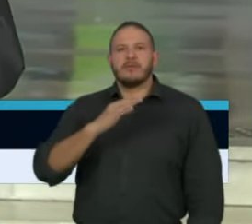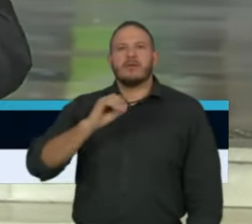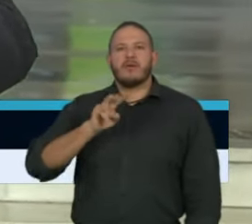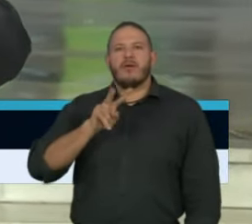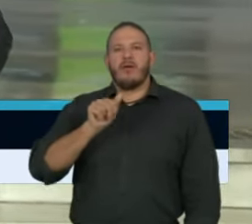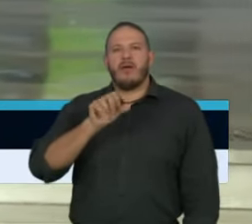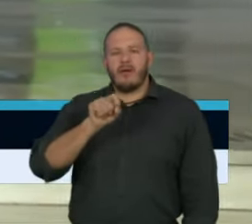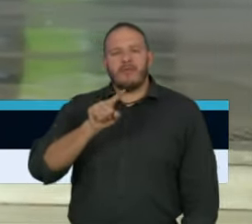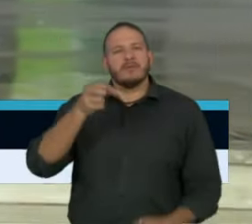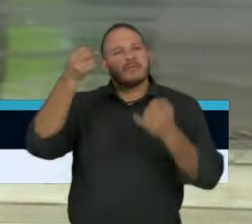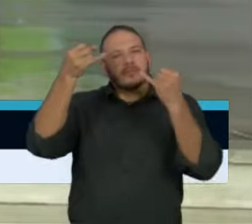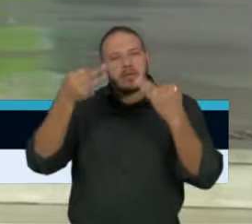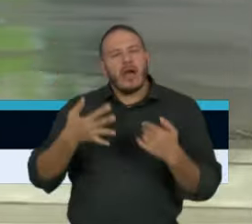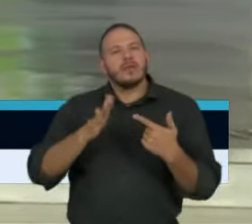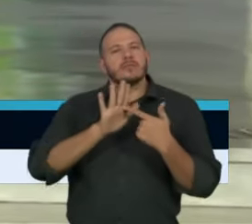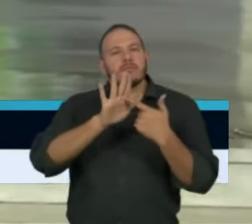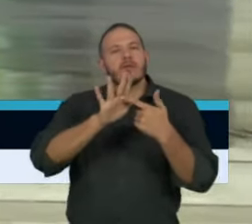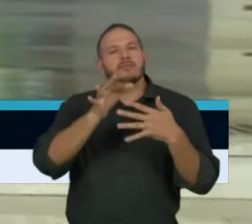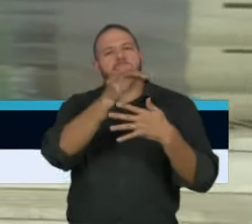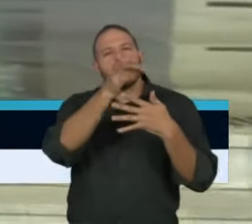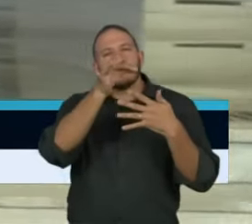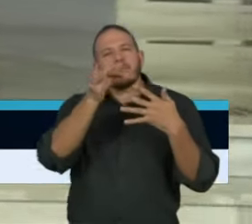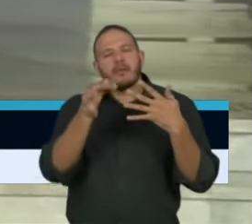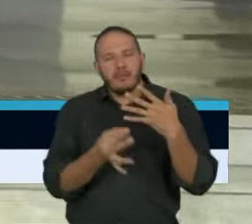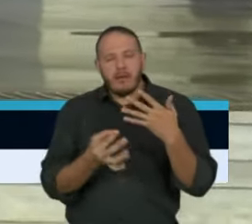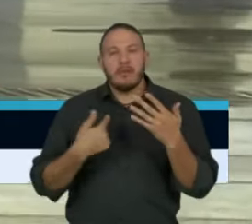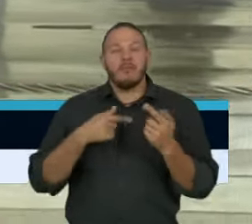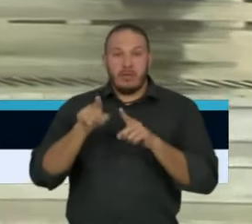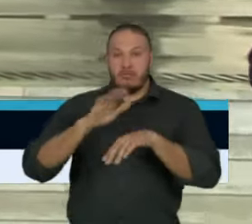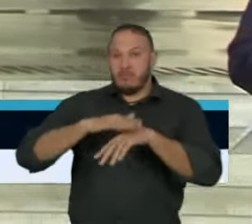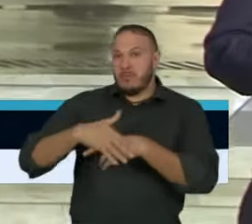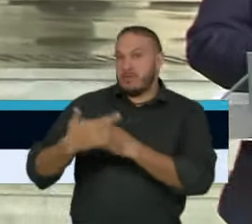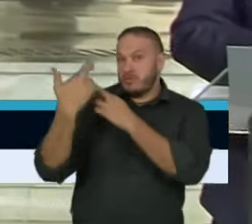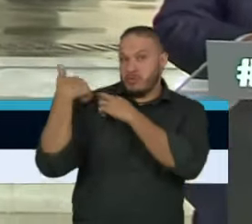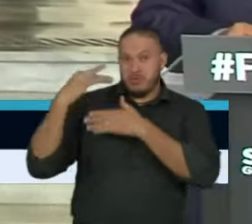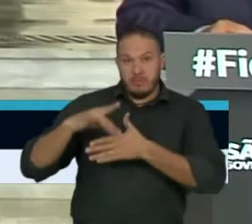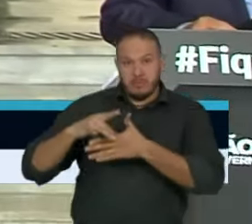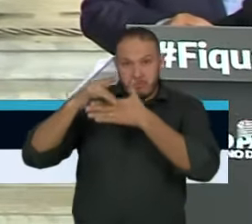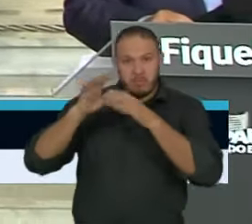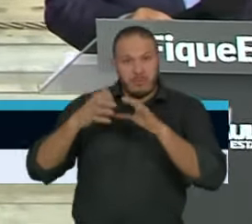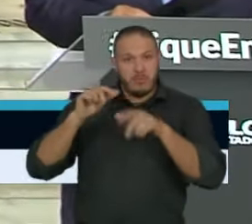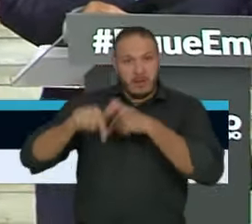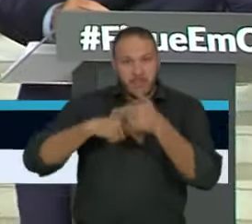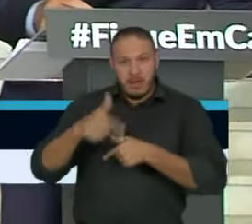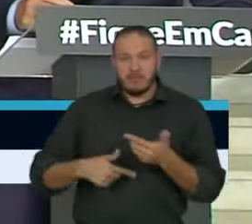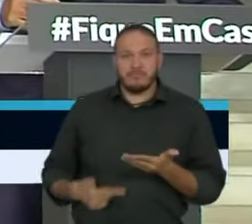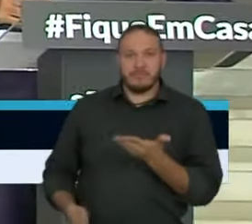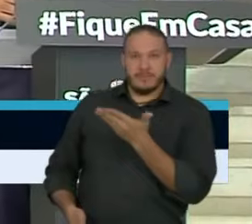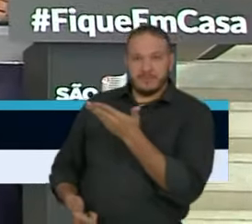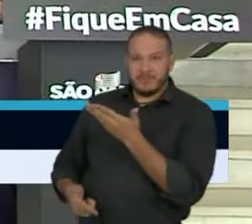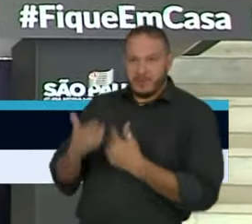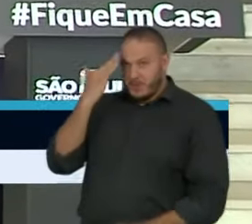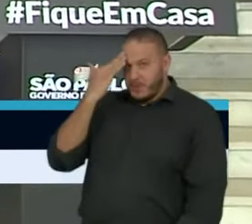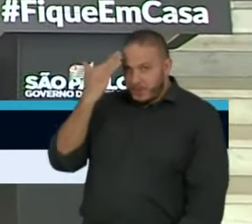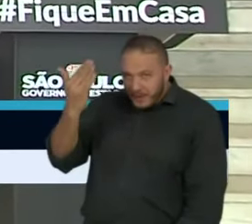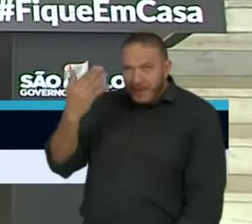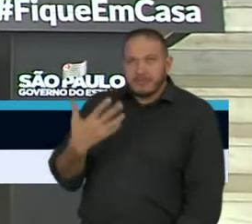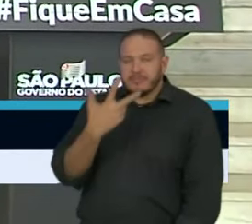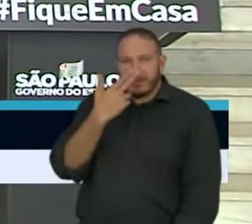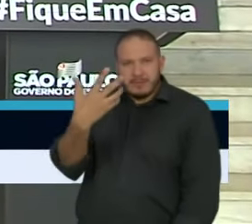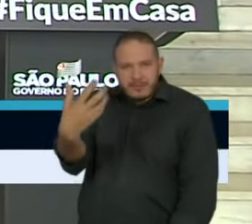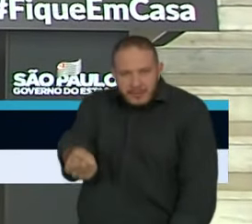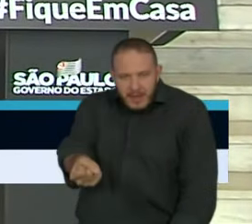fizesse essa apresentação, uma vez que a coordenação deste trabalho estará nas suas mãos. Muito obrigado por ter aceito